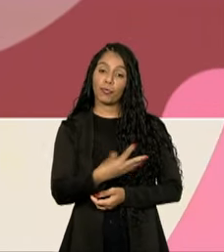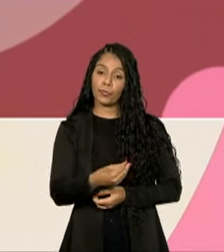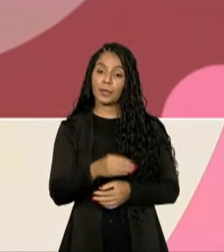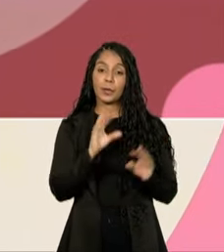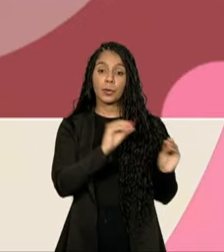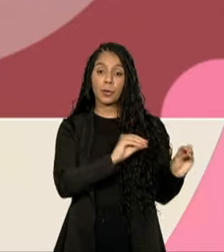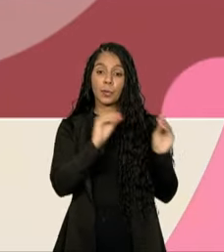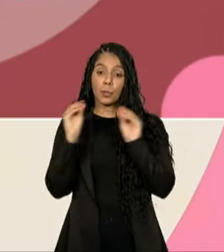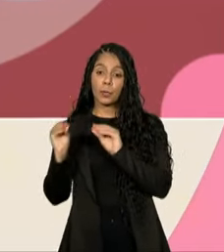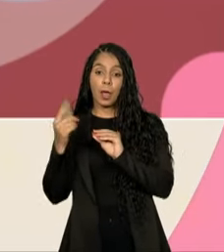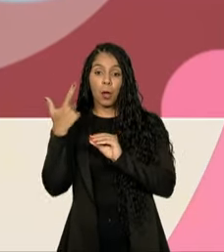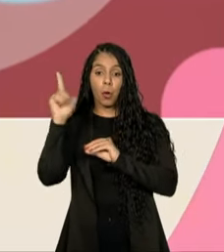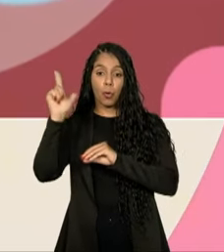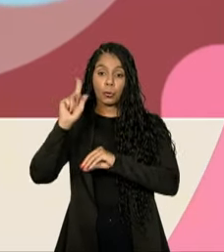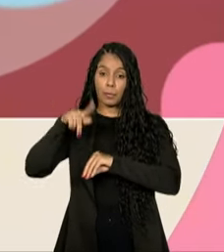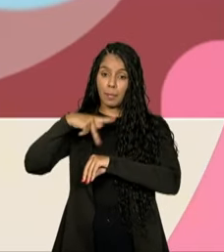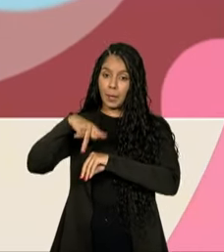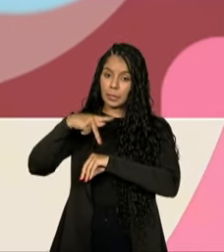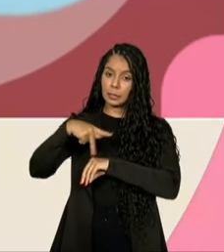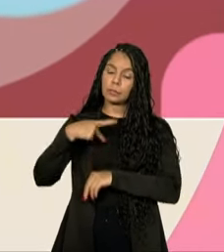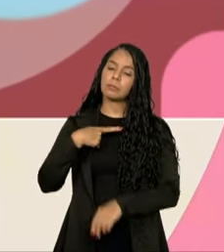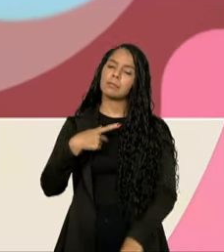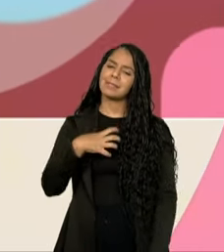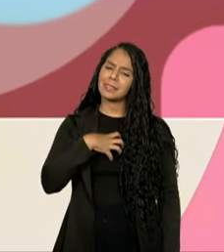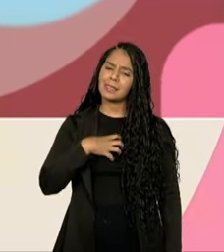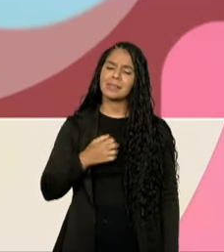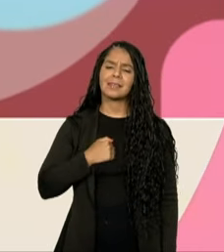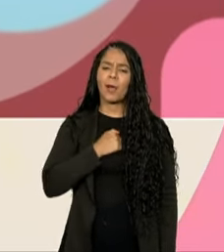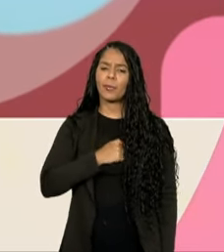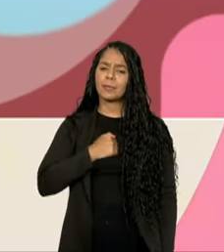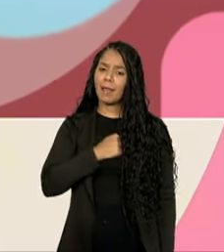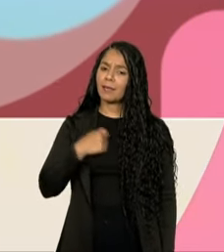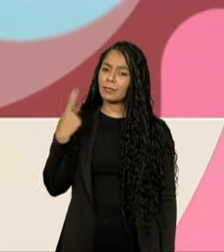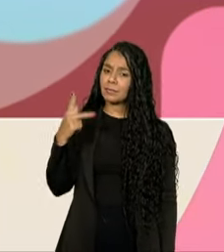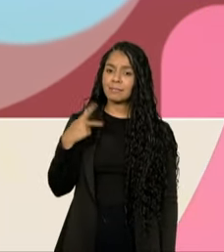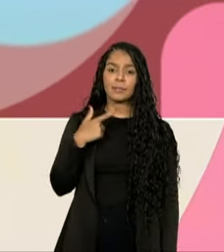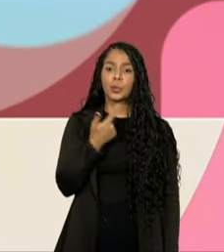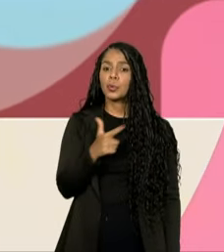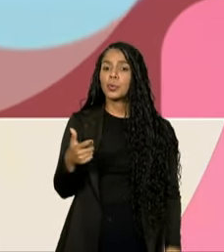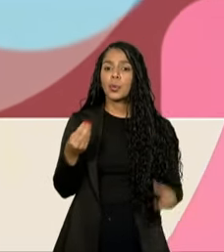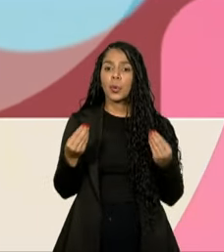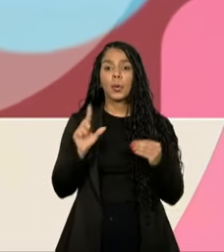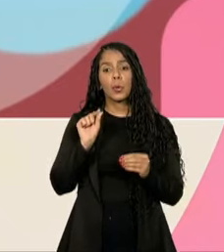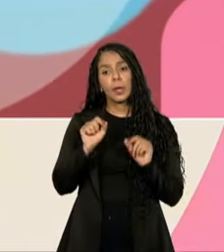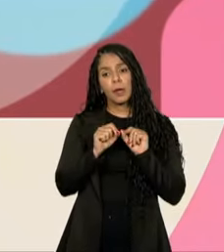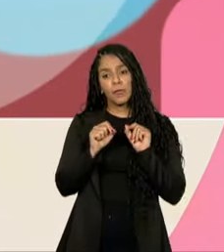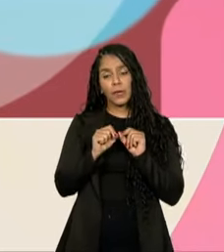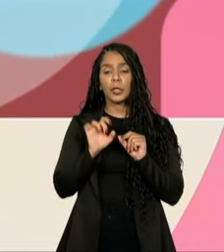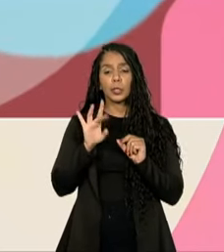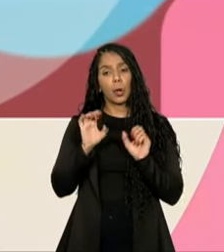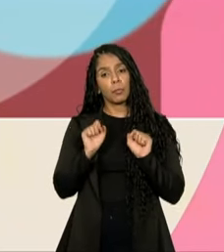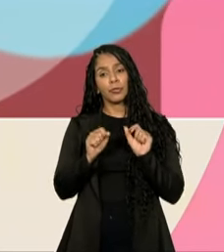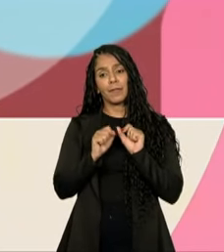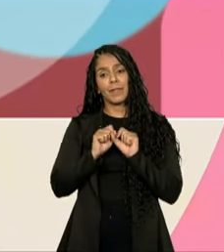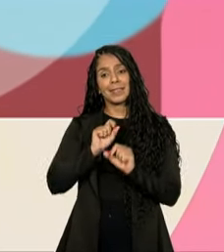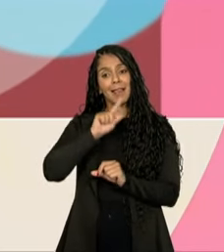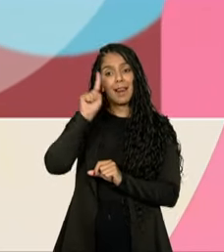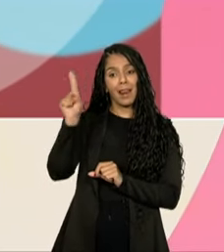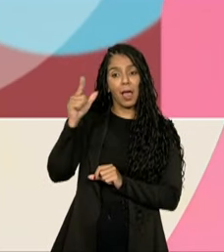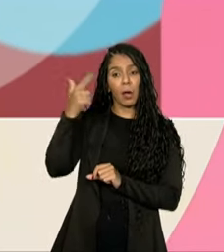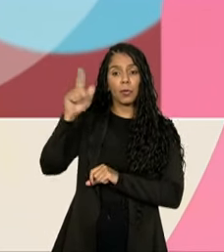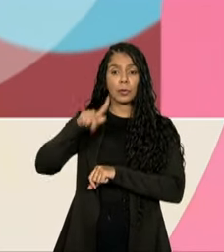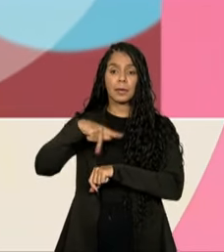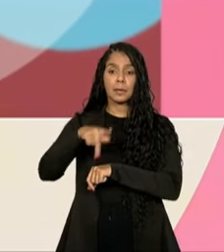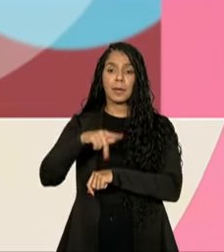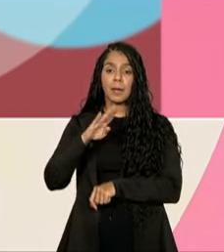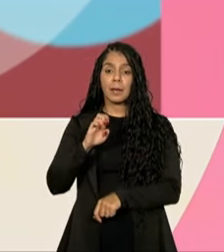em outro país. Eu sinto muita falta deles, mas assim, não tinha jeito. O que eles estão fazendo, eles só podiam fazer lá. E Beatriz,